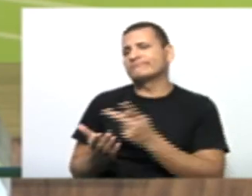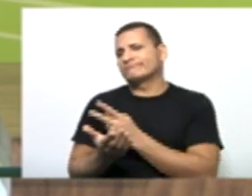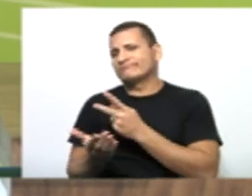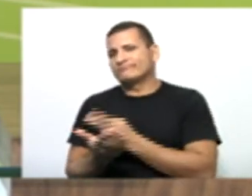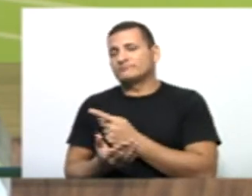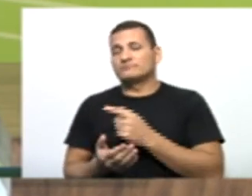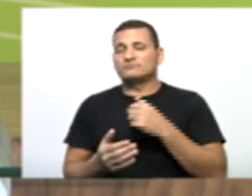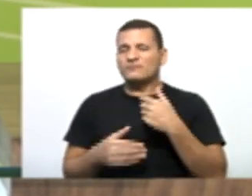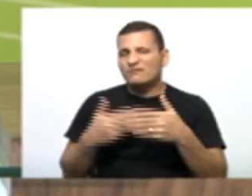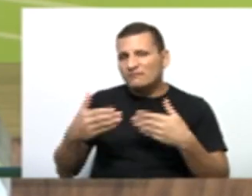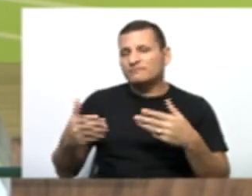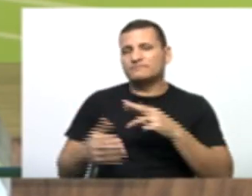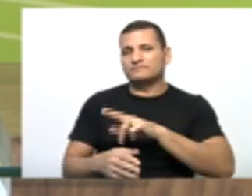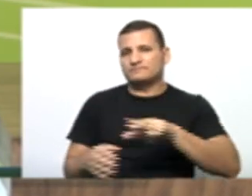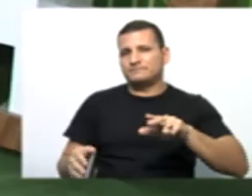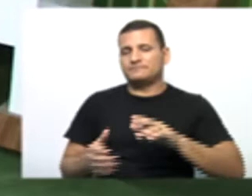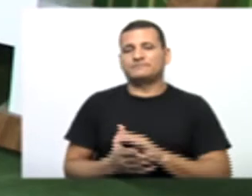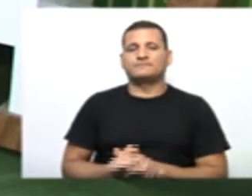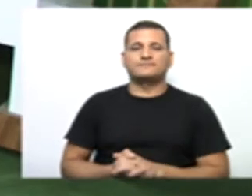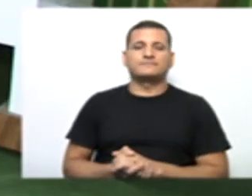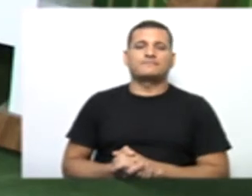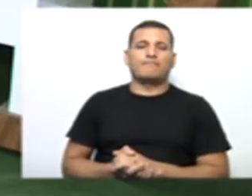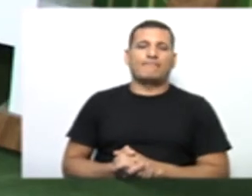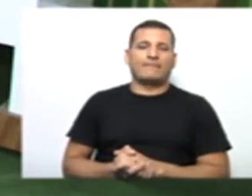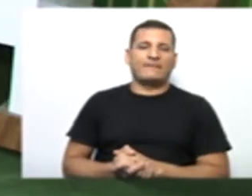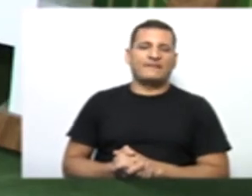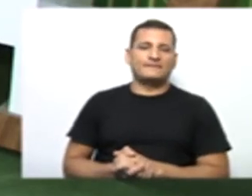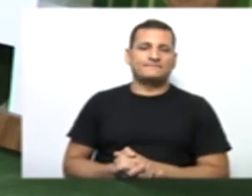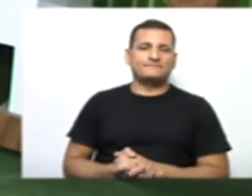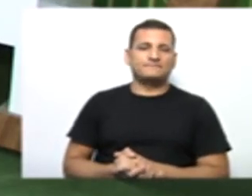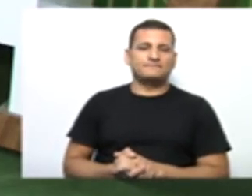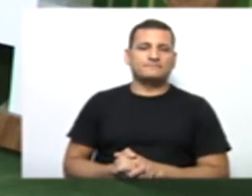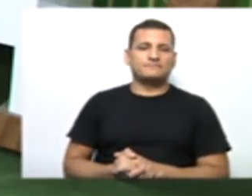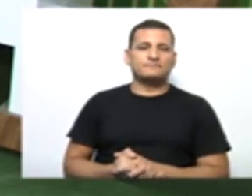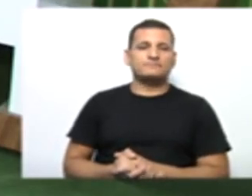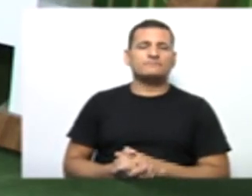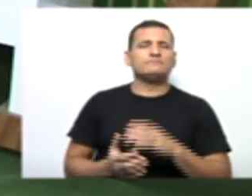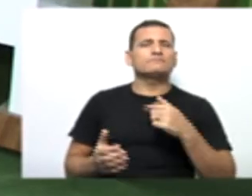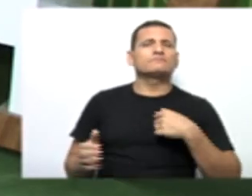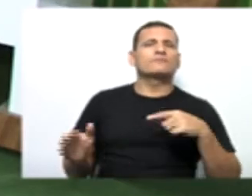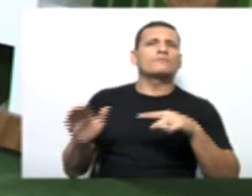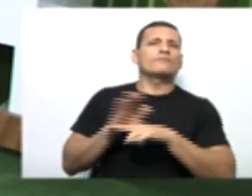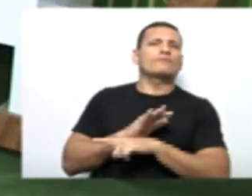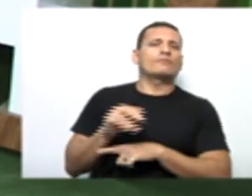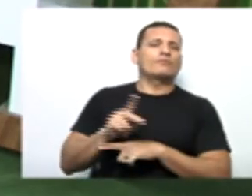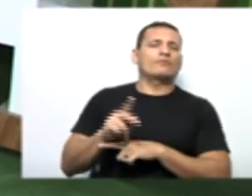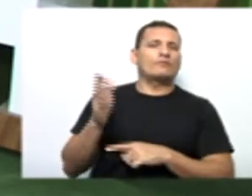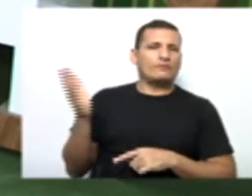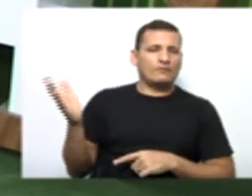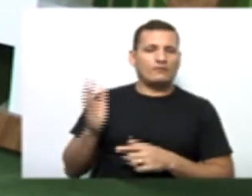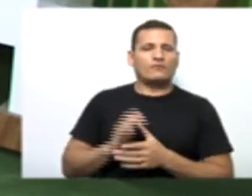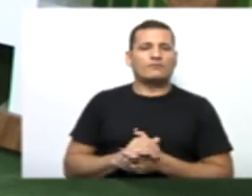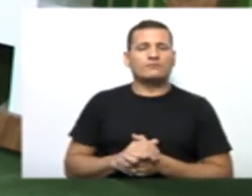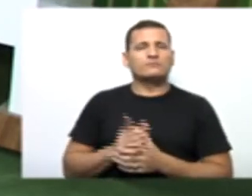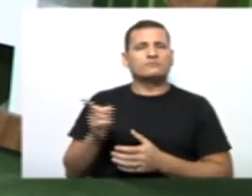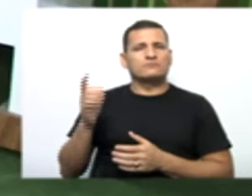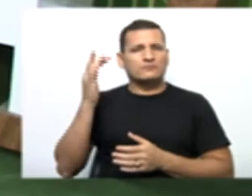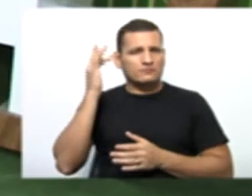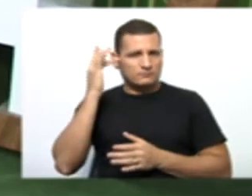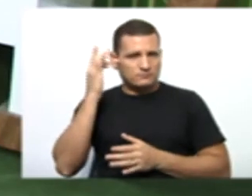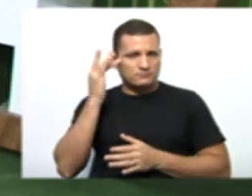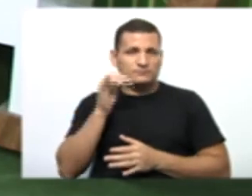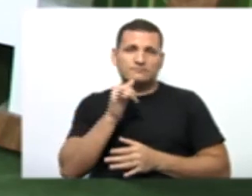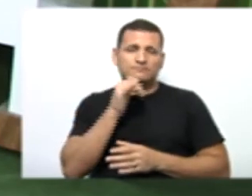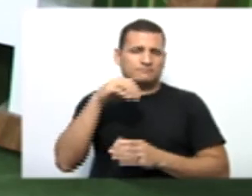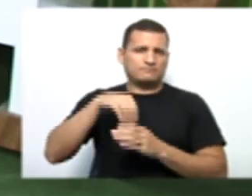e assim por diante. Muito bem, professor Wesley. Eu faço uma pergunta para você, professor Wesley. O senhor acha que vale tudo